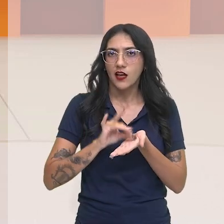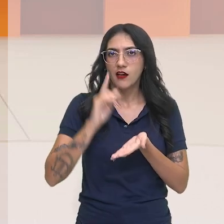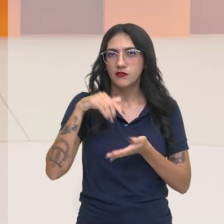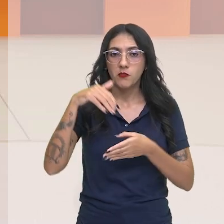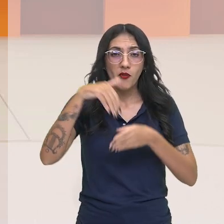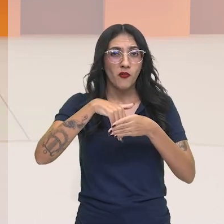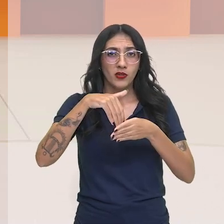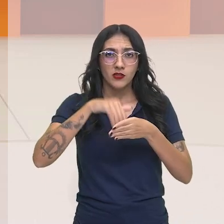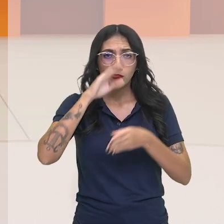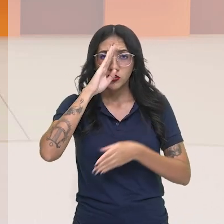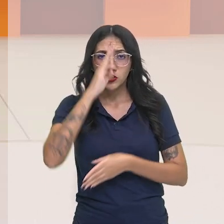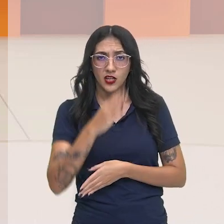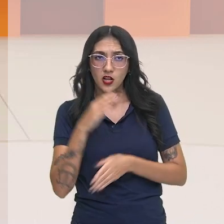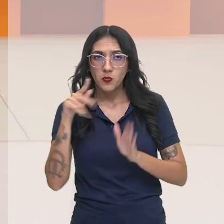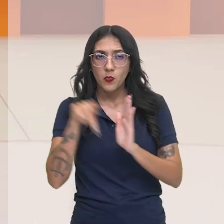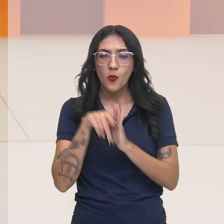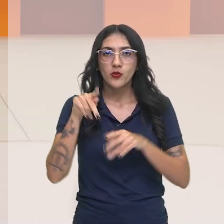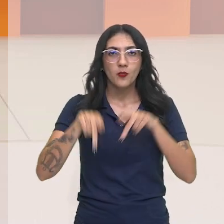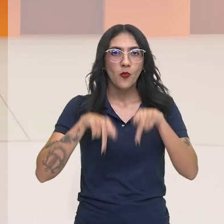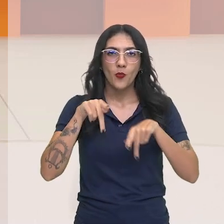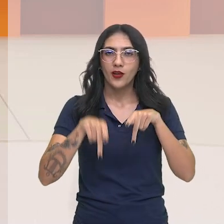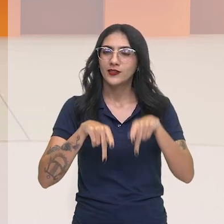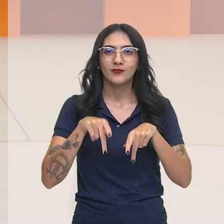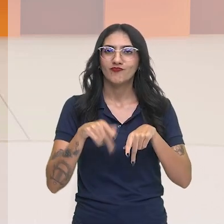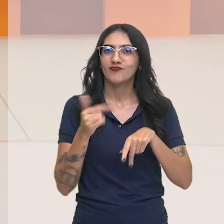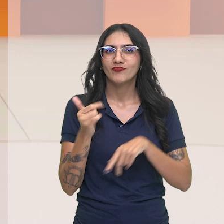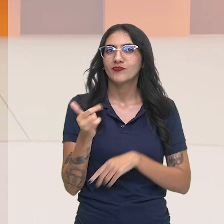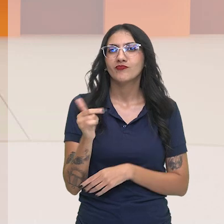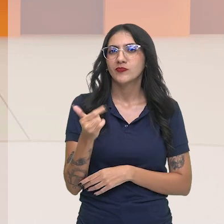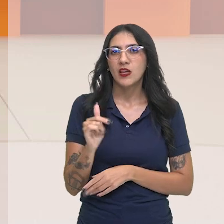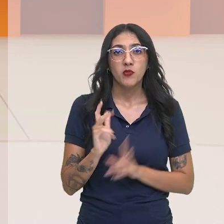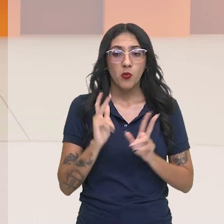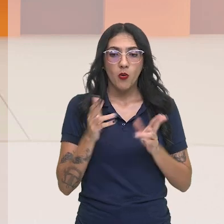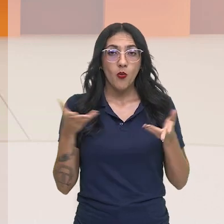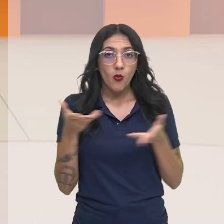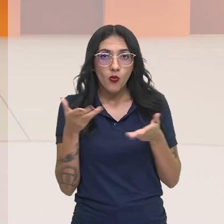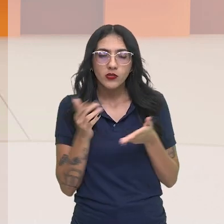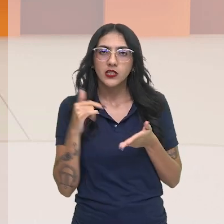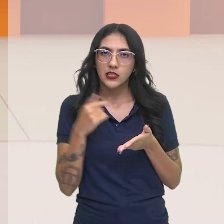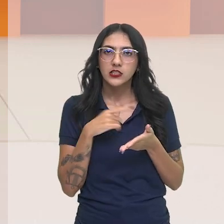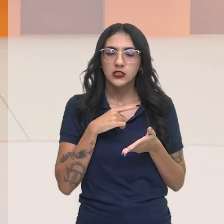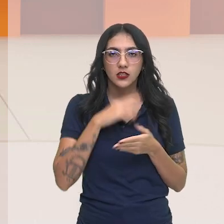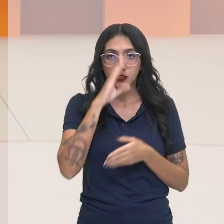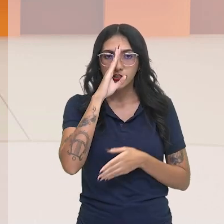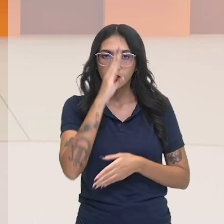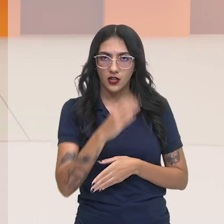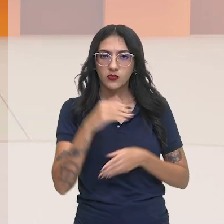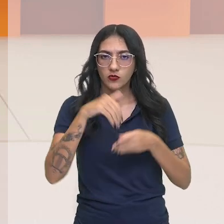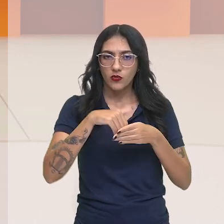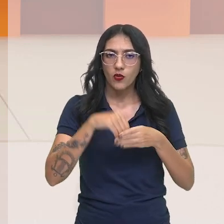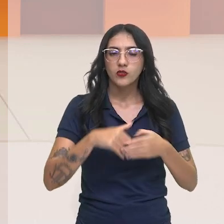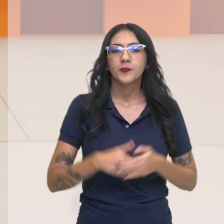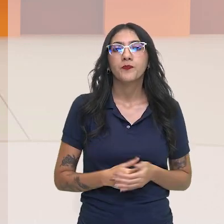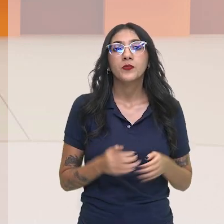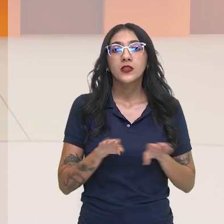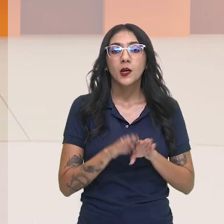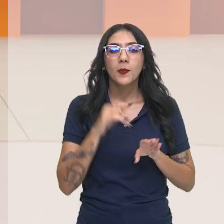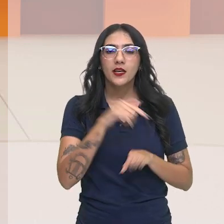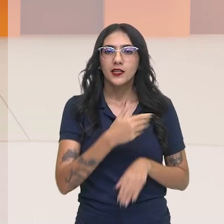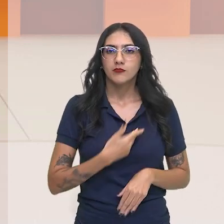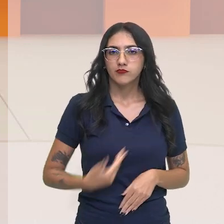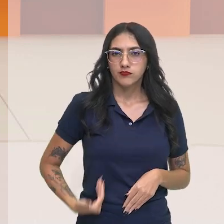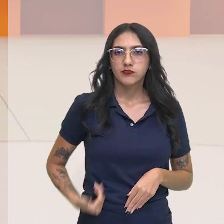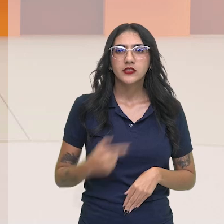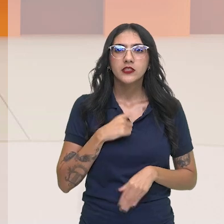um voto direto da população para que ele fosse eleito, como seria hoje, né? Que hoje nós passamos por um voto direto. Seu governo foi